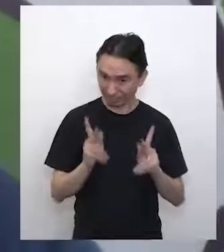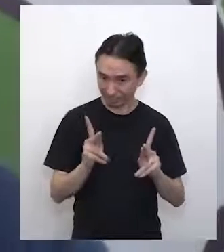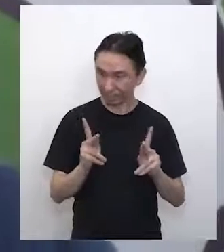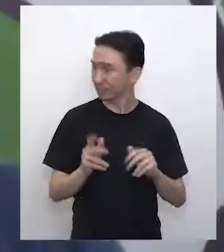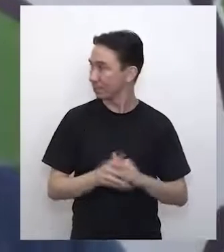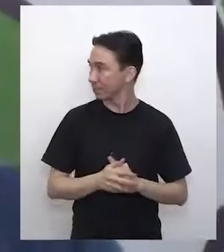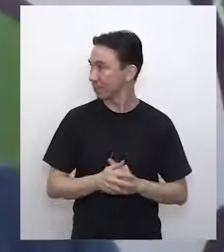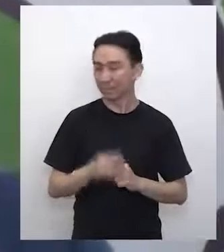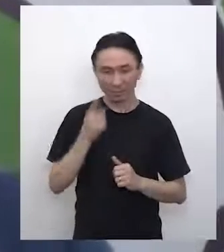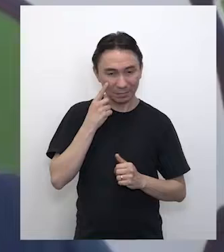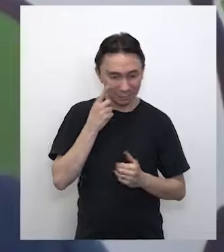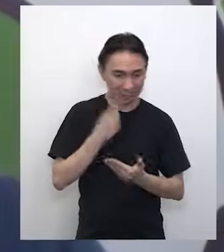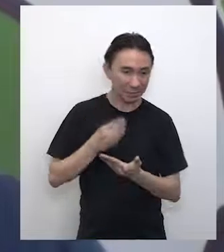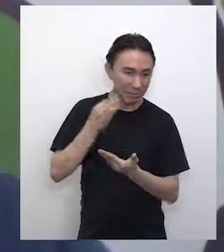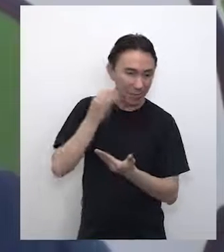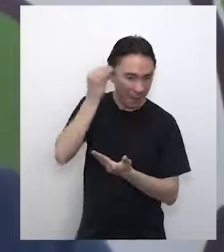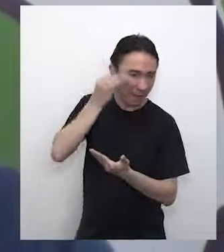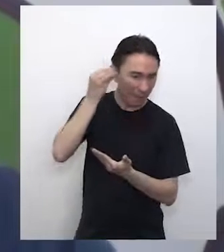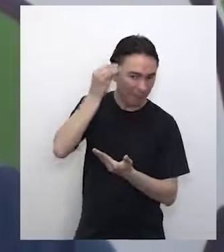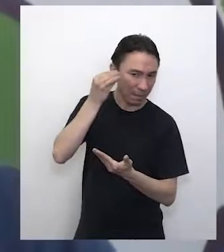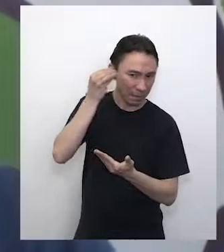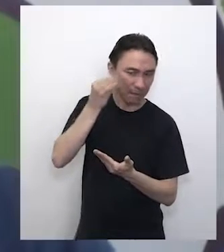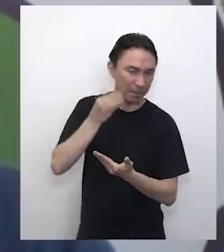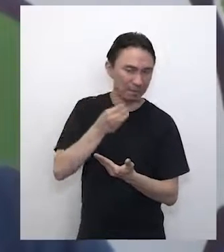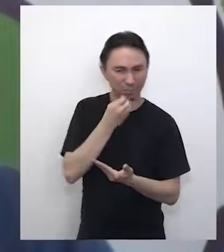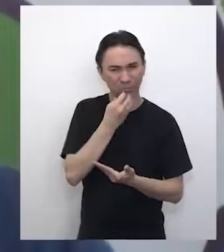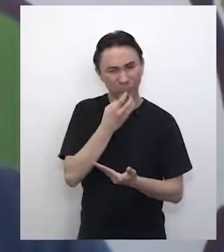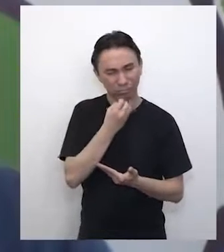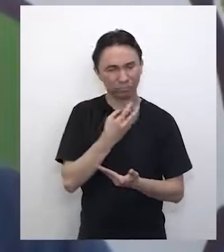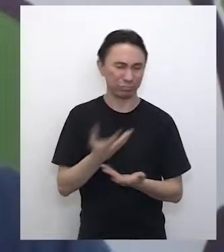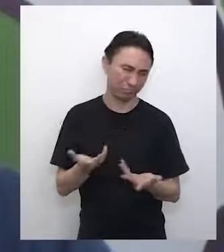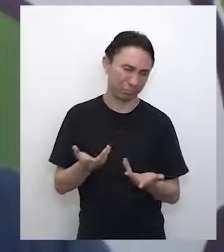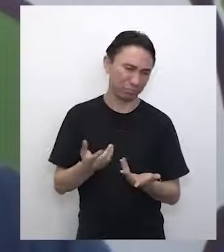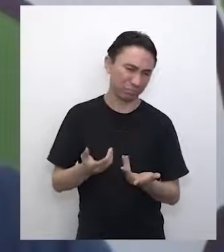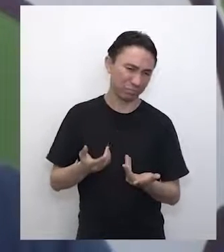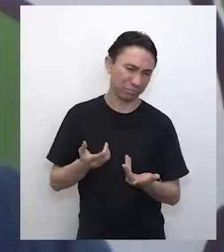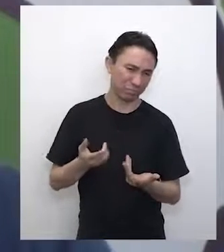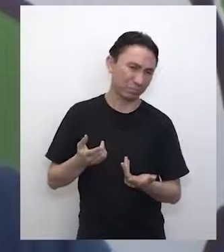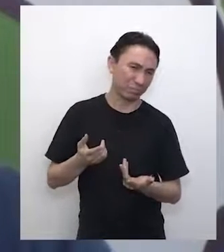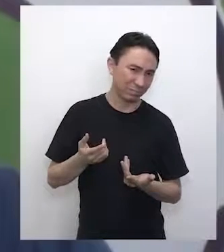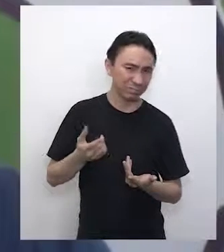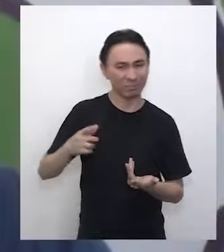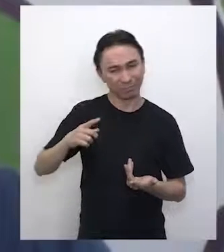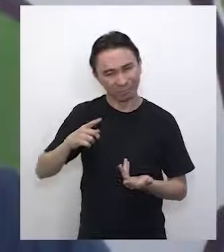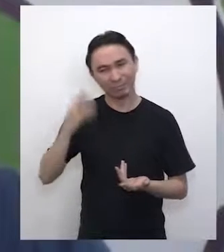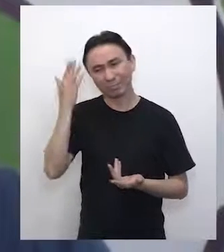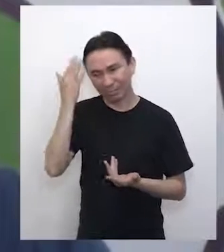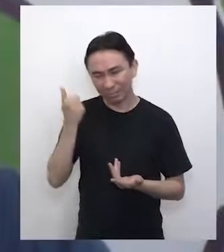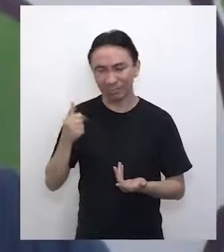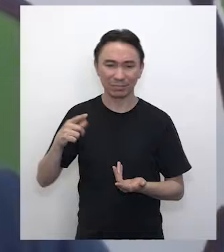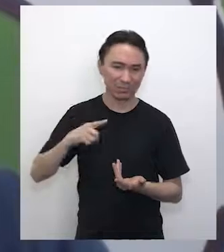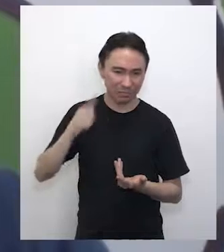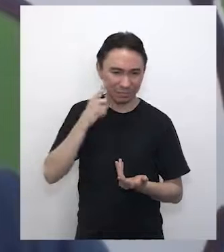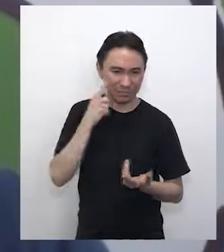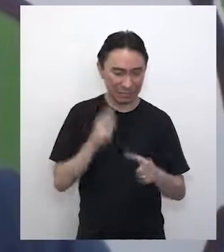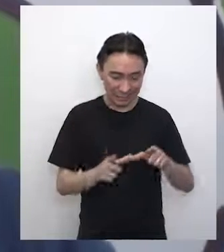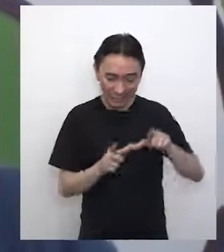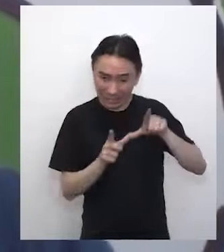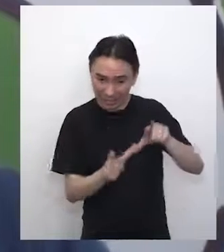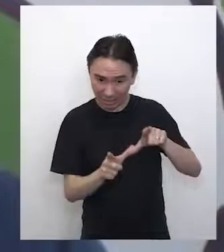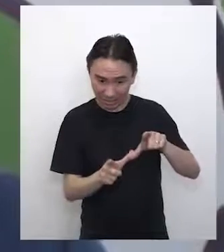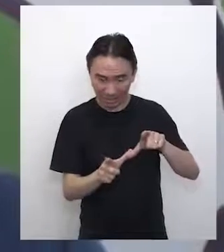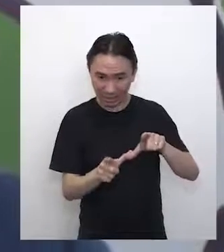essa experiência foi muito boa. É lógico que essa plaquinha, ela, em